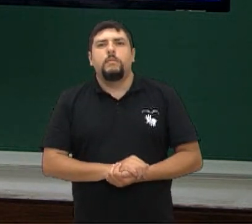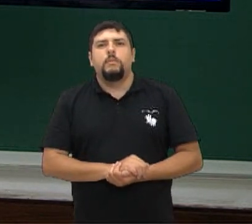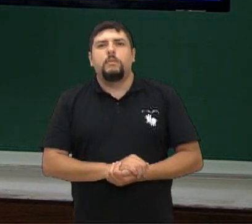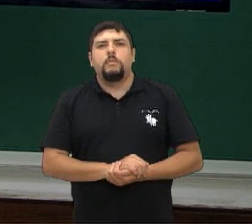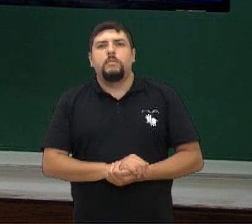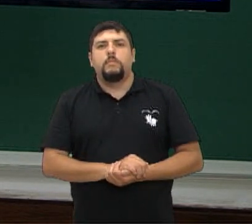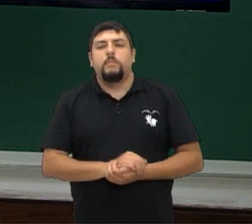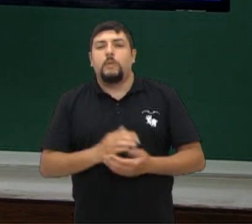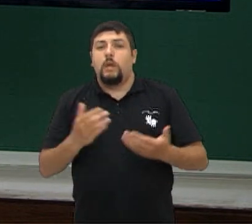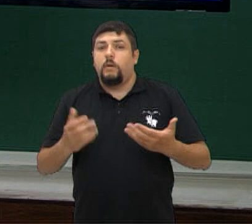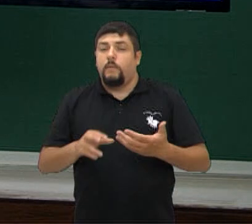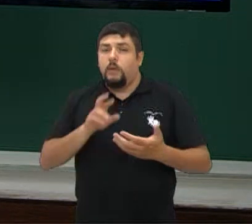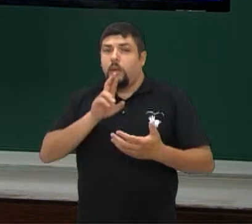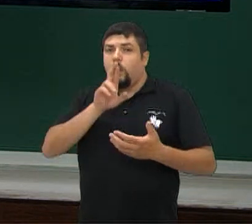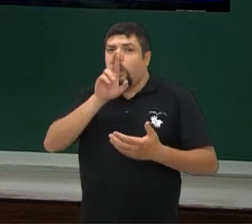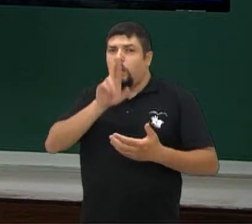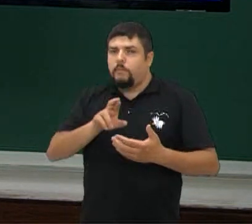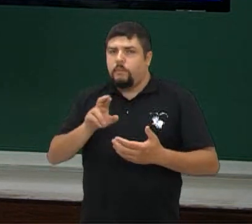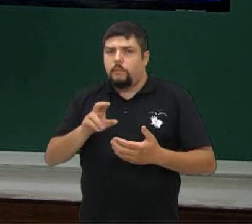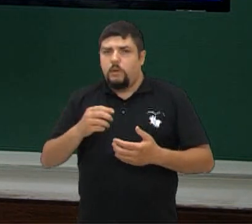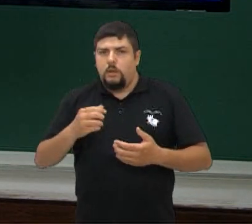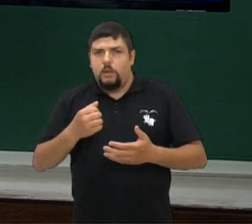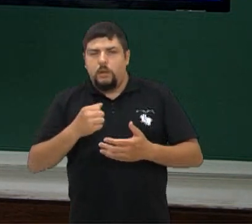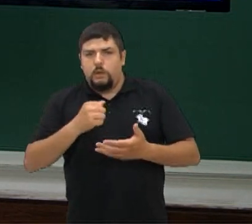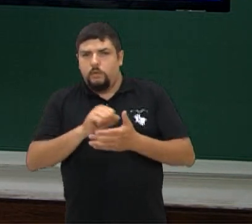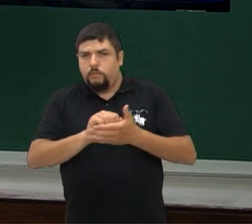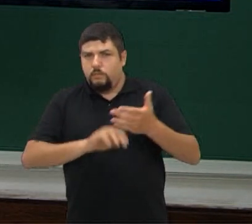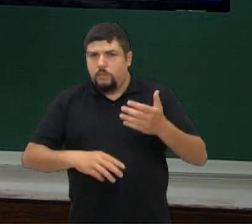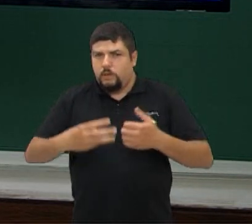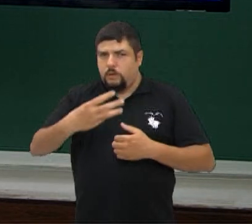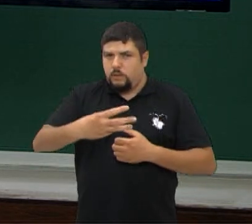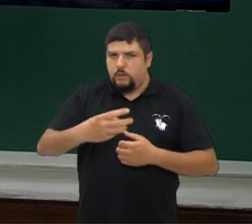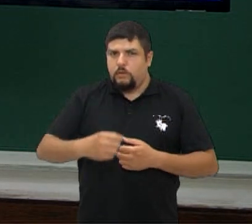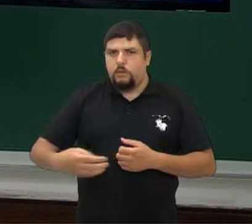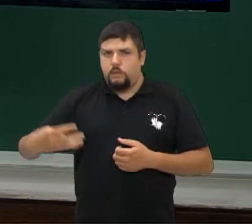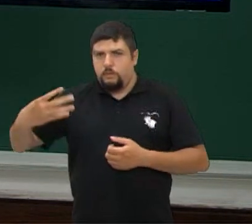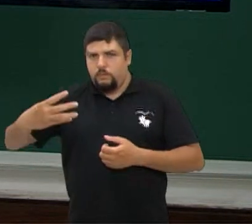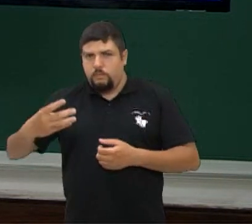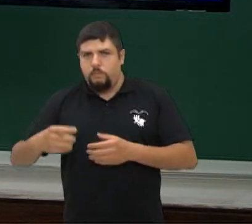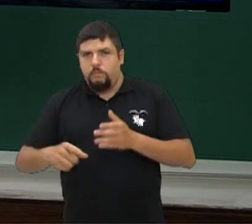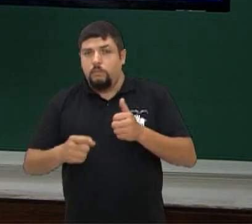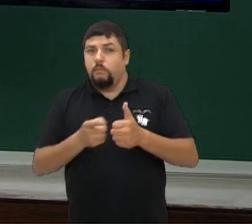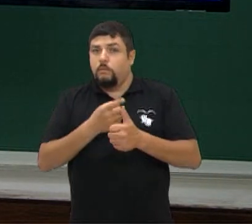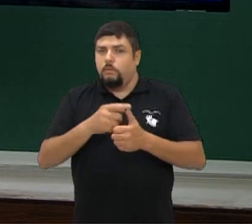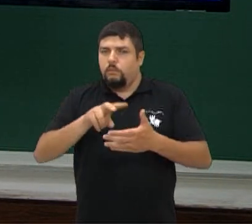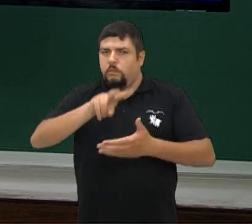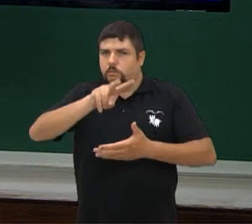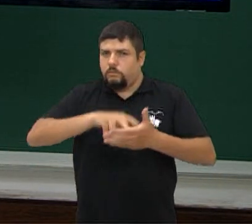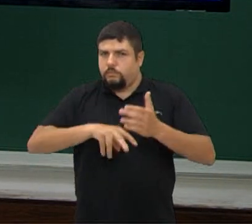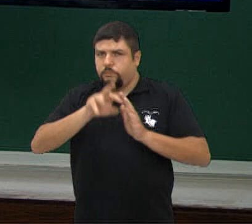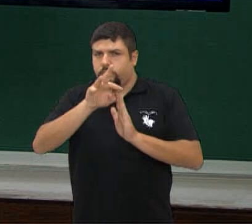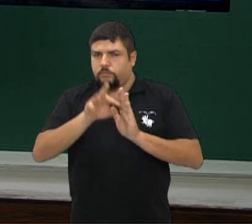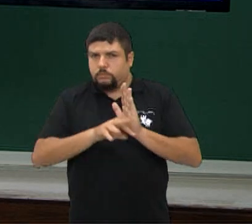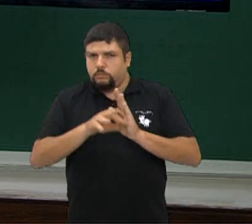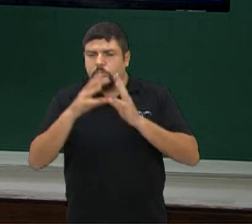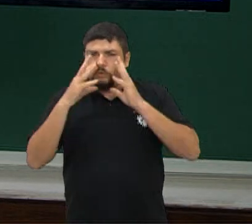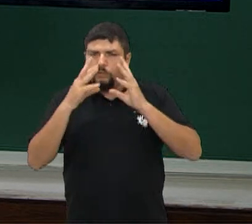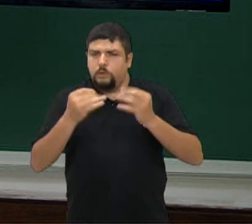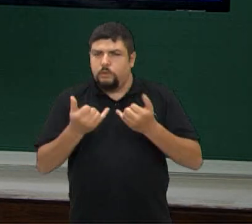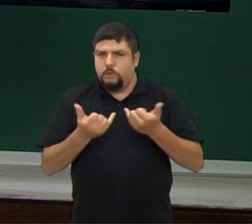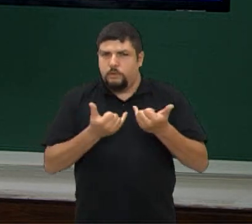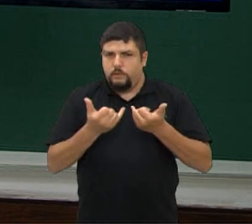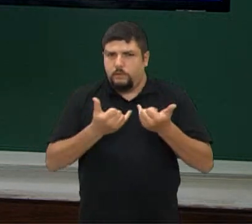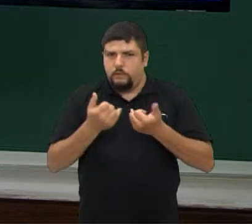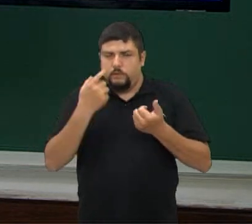Agora, para responder as questões 3 e 4, nós vamos ler esse texto aqui e preste atenção nas informações que vocês